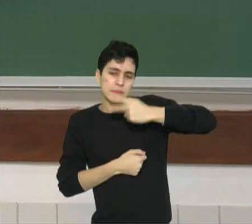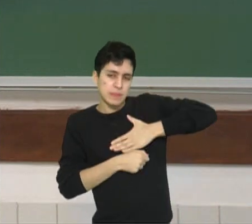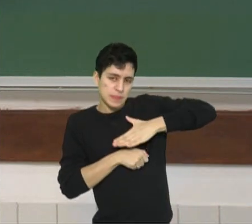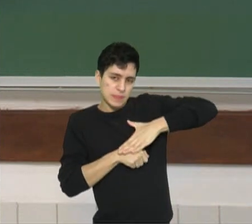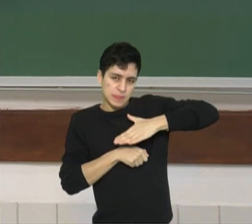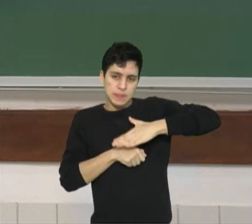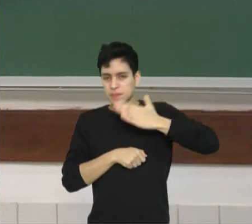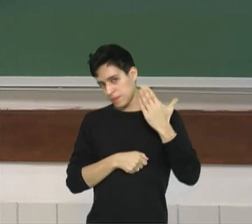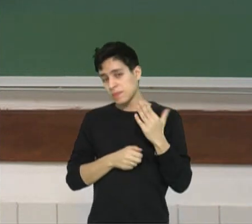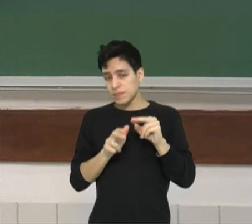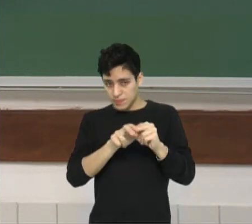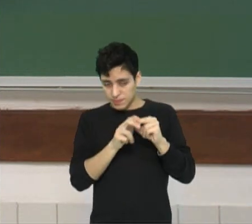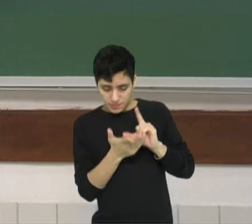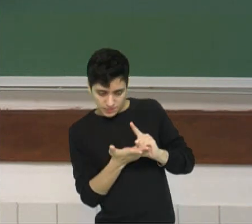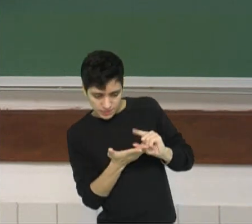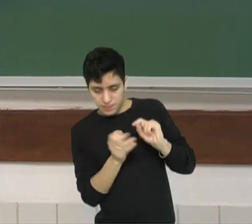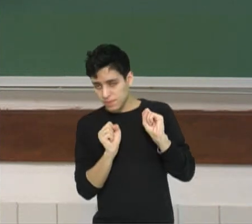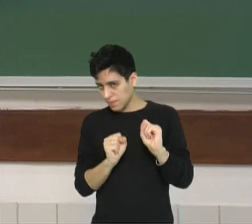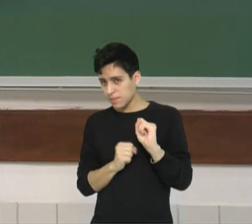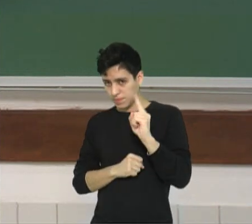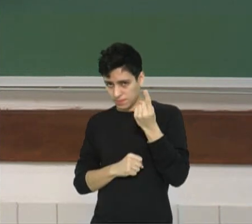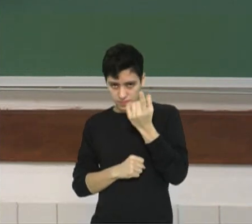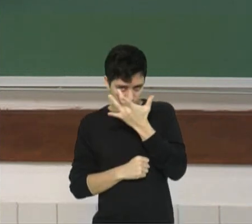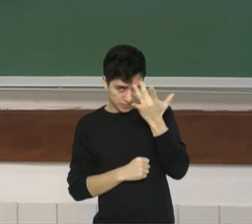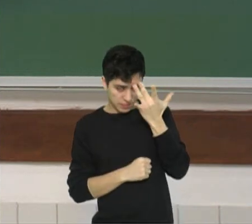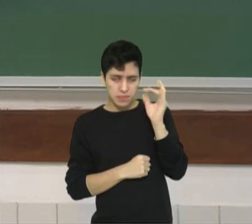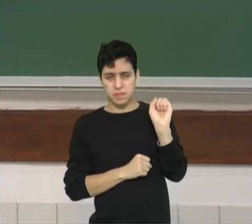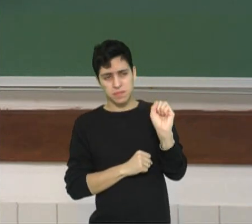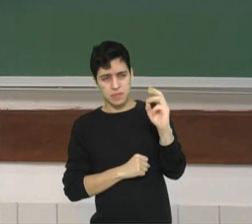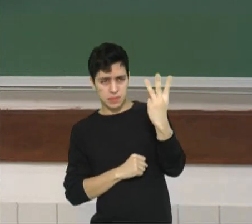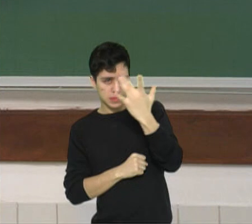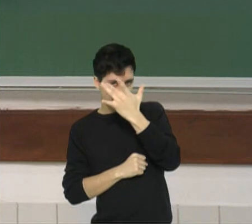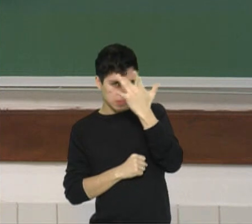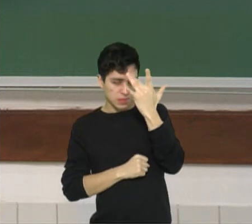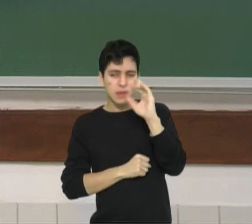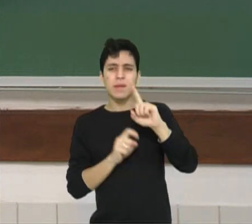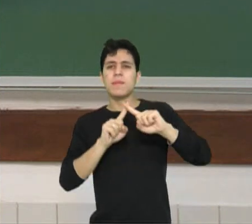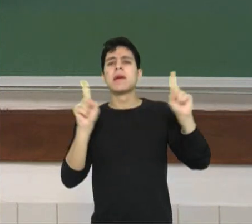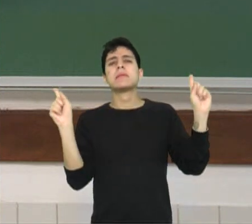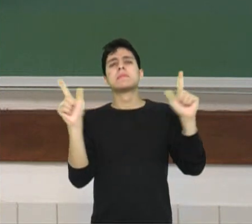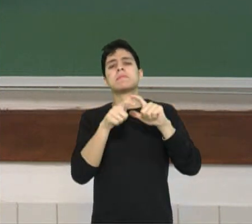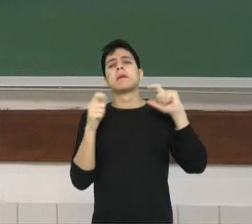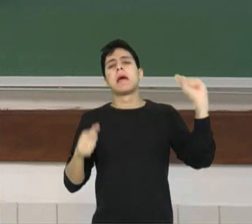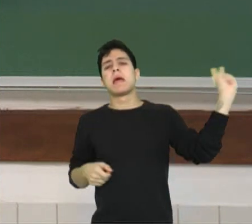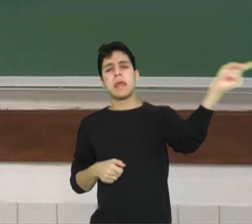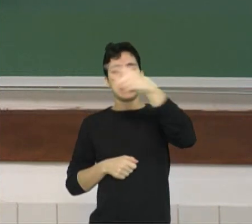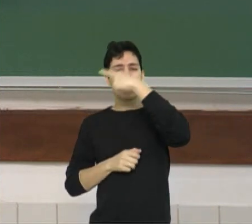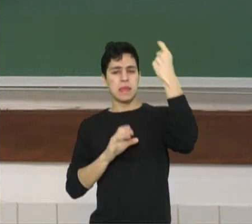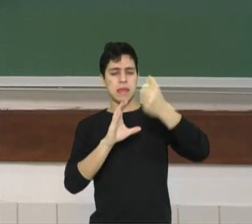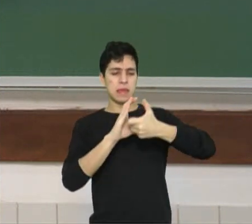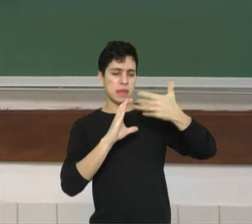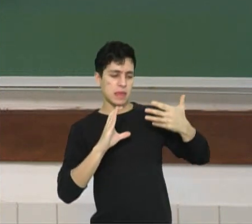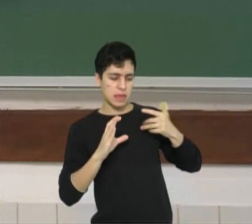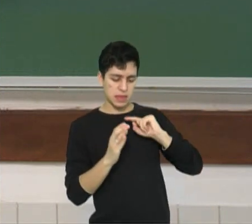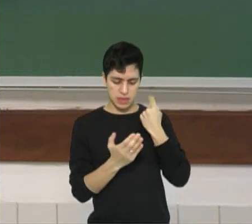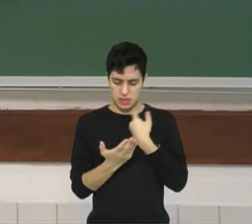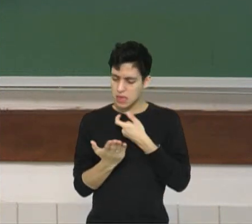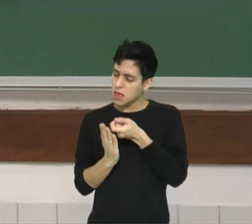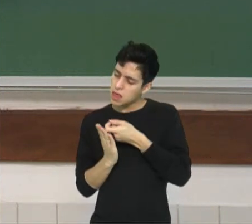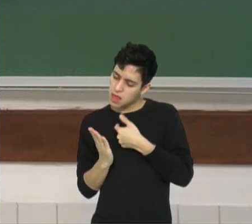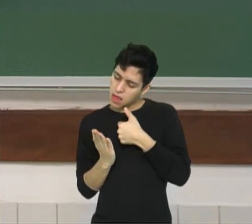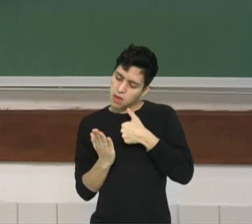colégio. Lembrando, acabei de dizer, estamos no 3º trimestre, no final, na segunda parcial. Esse contato é bastante importante, não